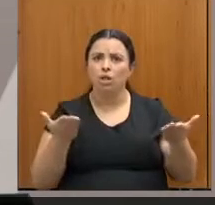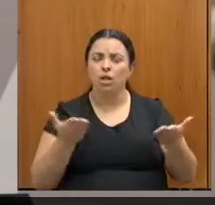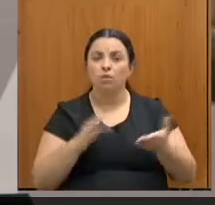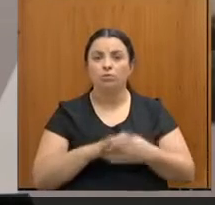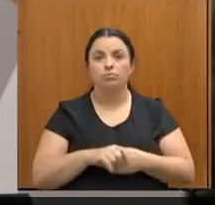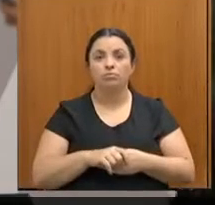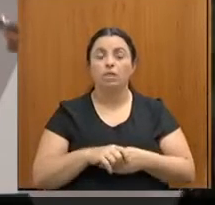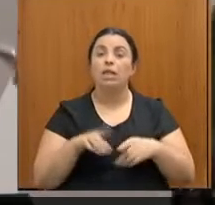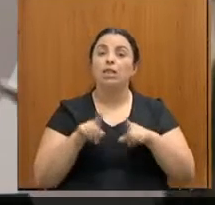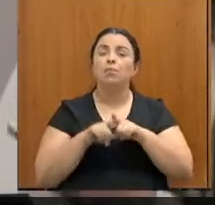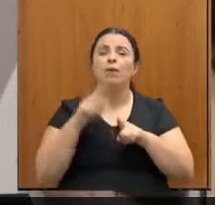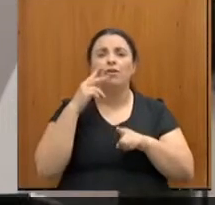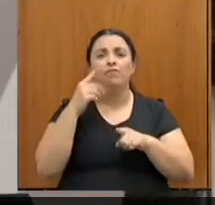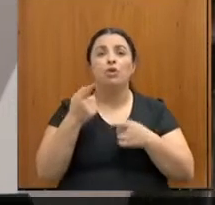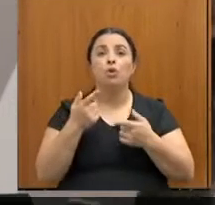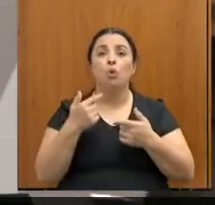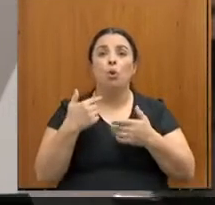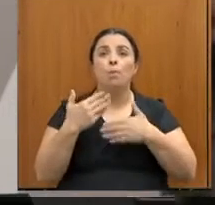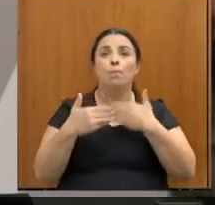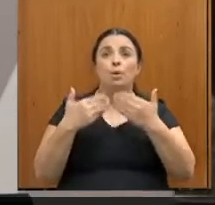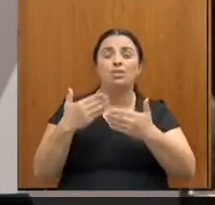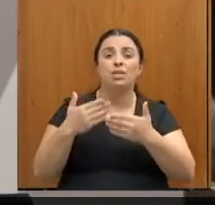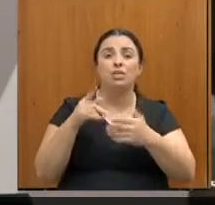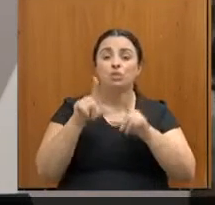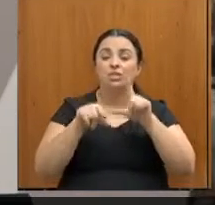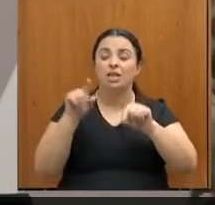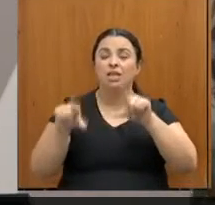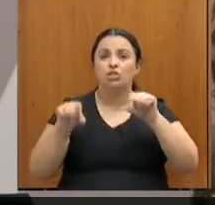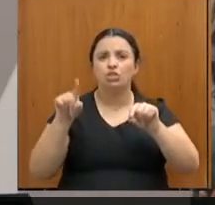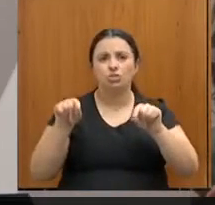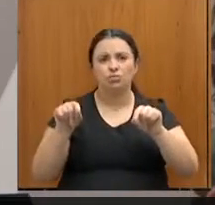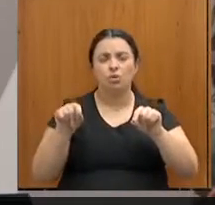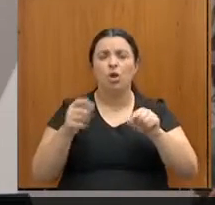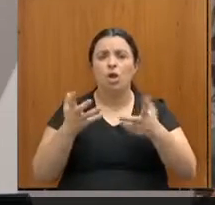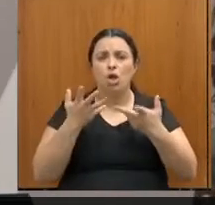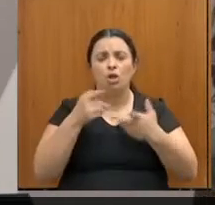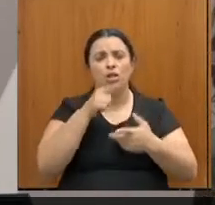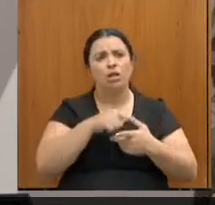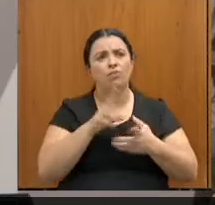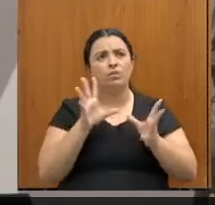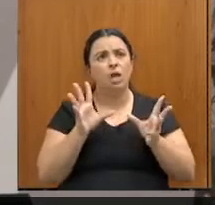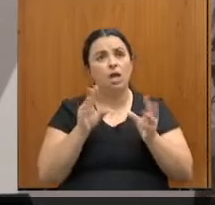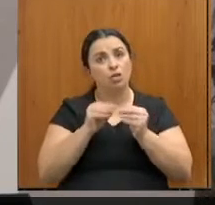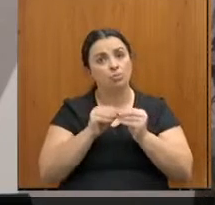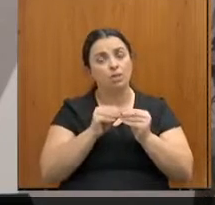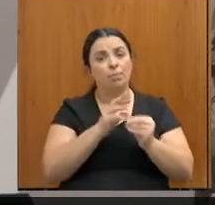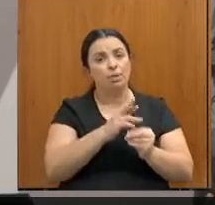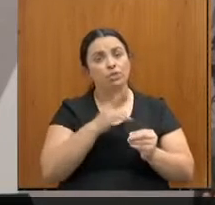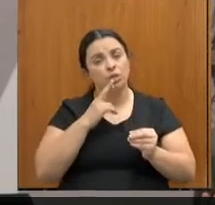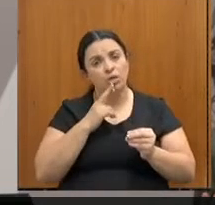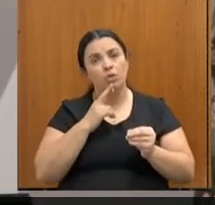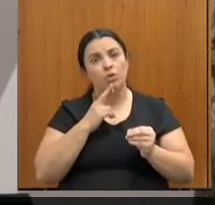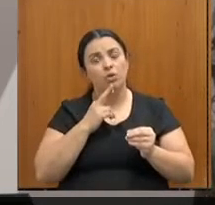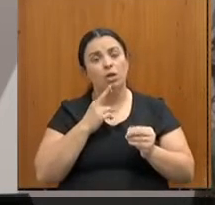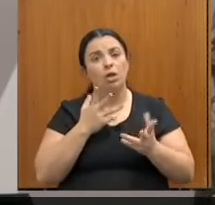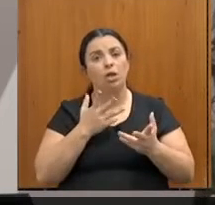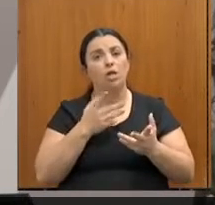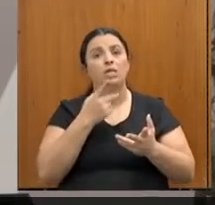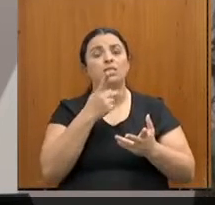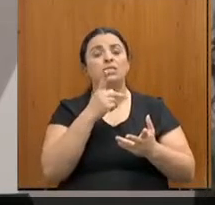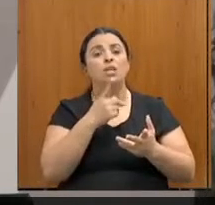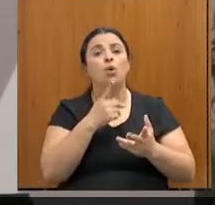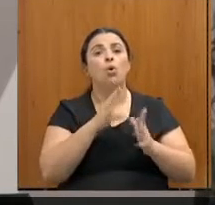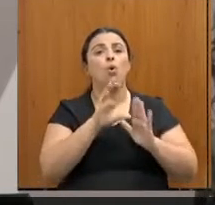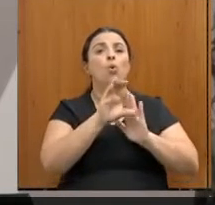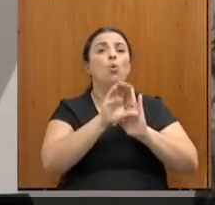a questão do processo seletivo Eu gostaria que o senhor em poucas palavras a minha primeira pergunta e poucas palavras se eu falasse um pouco do seu